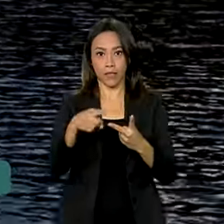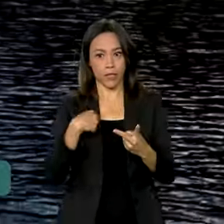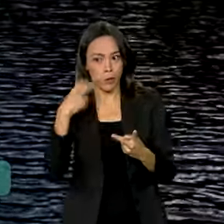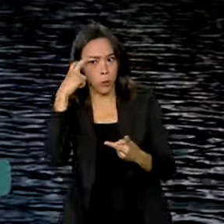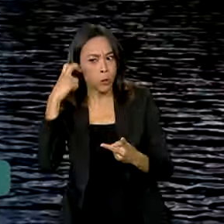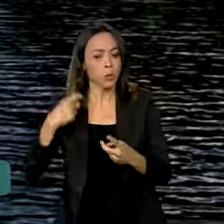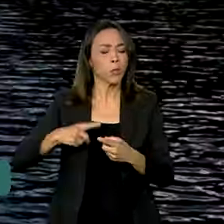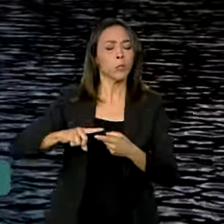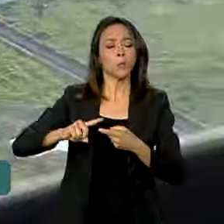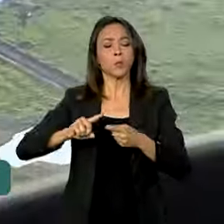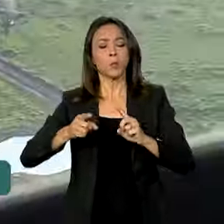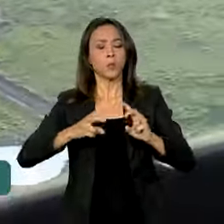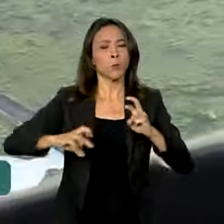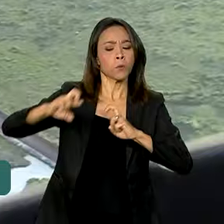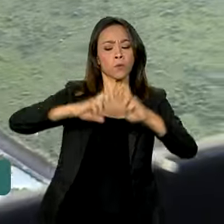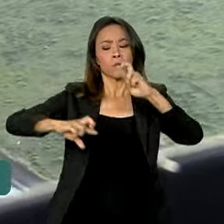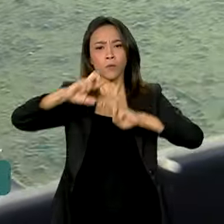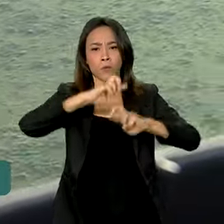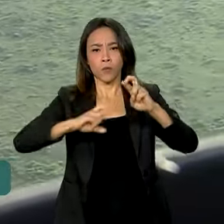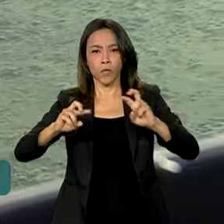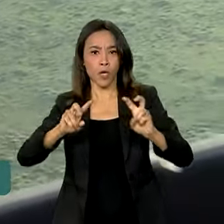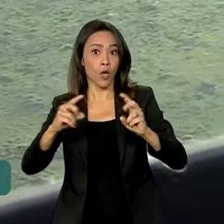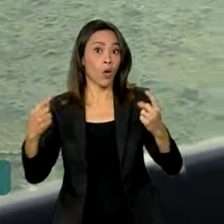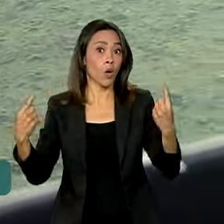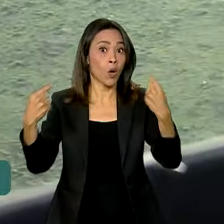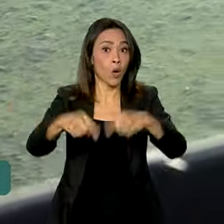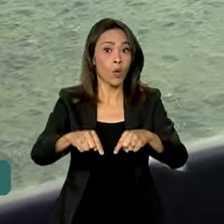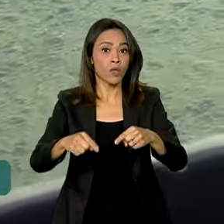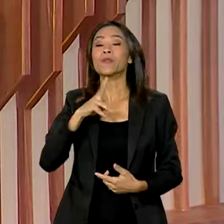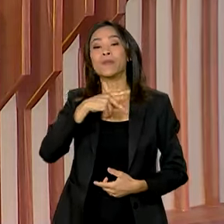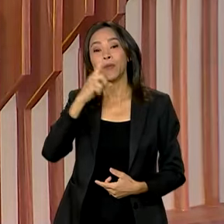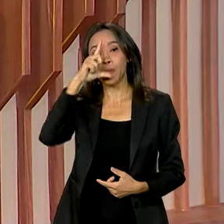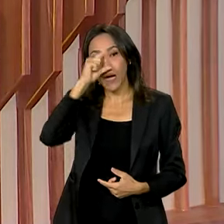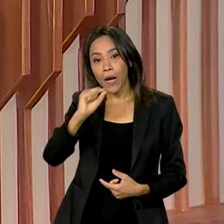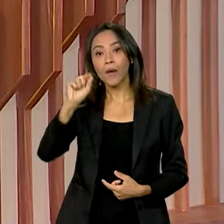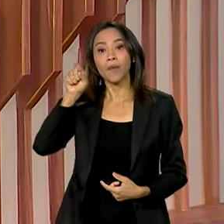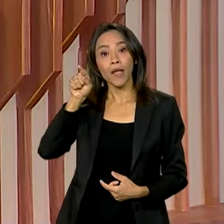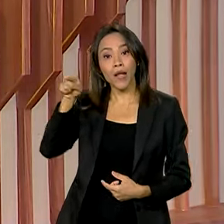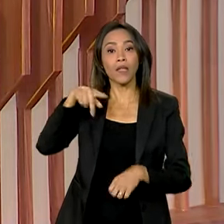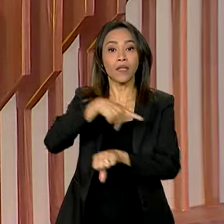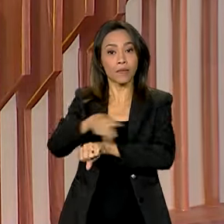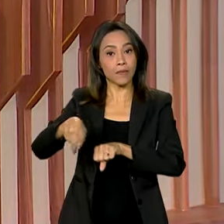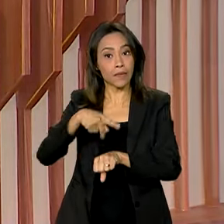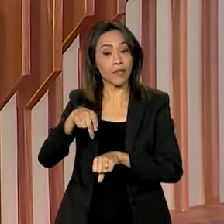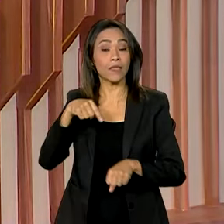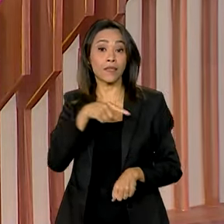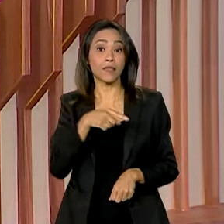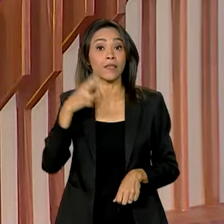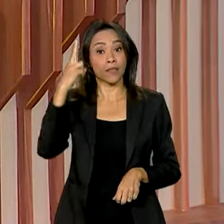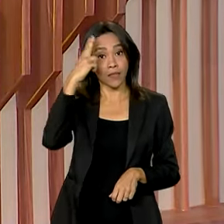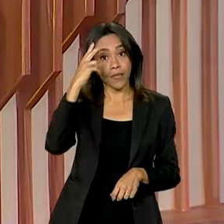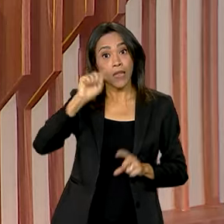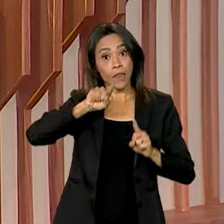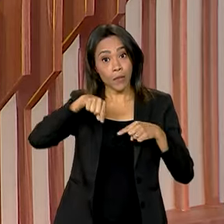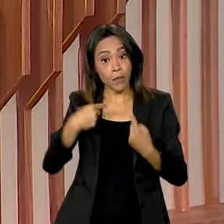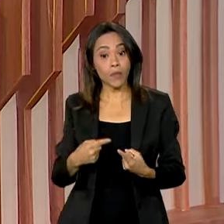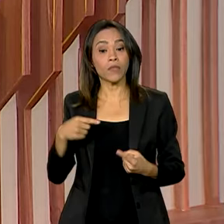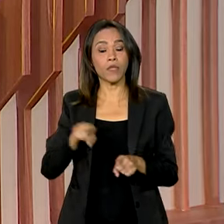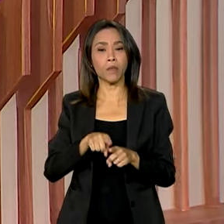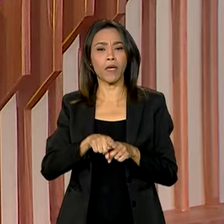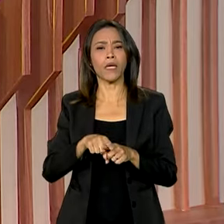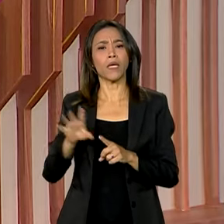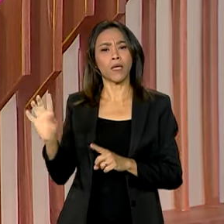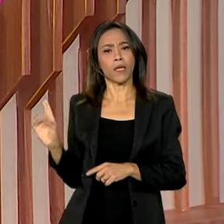aos ilícitos transnacionais e preservação do meio ambiente. O presidente Lula recebeu o presidente da Croácia,